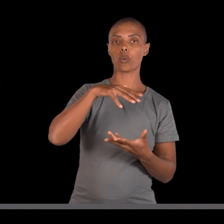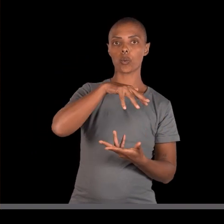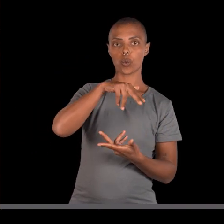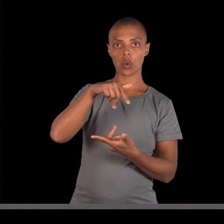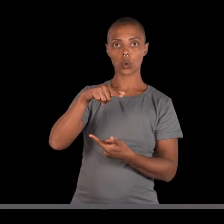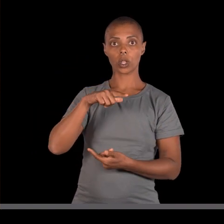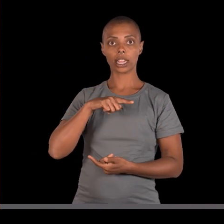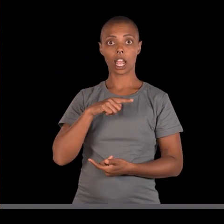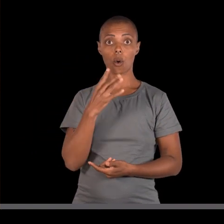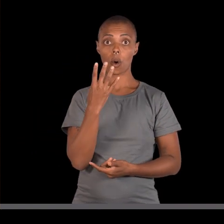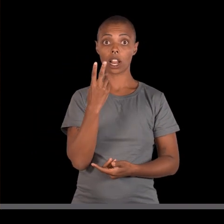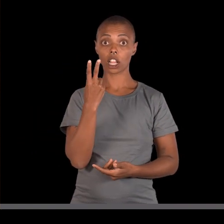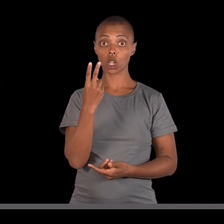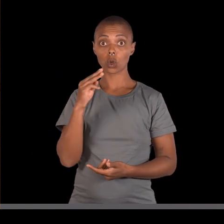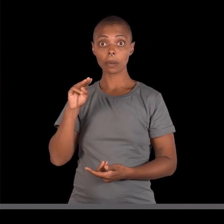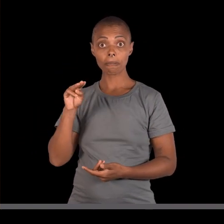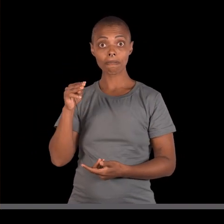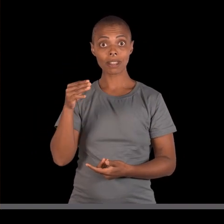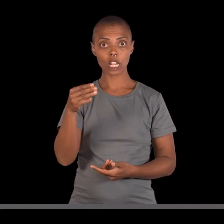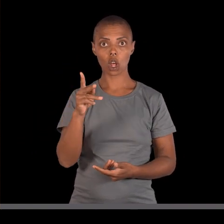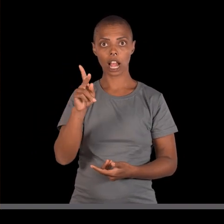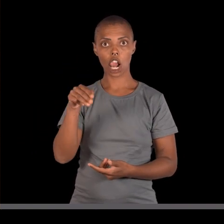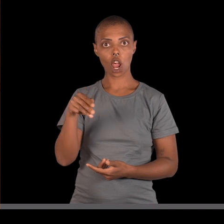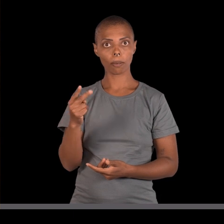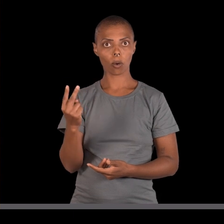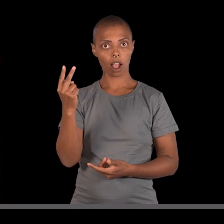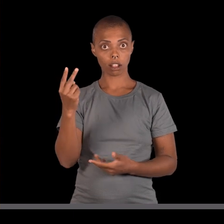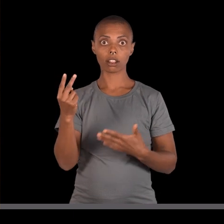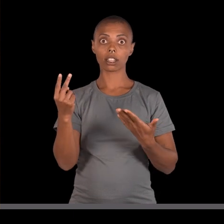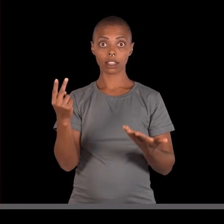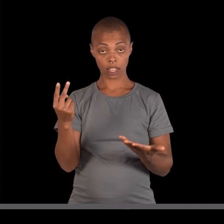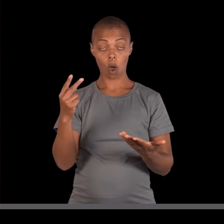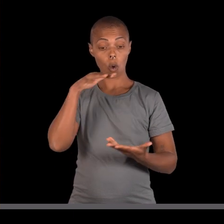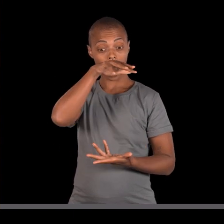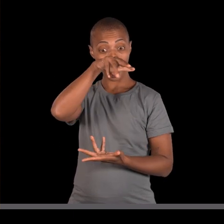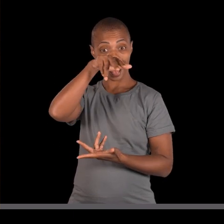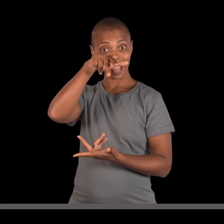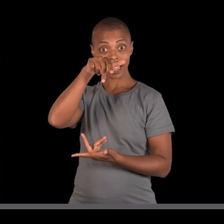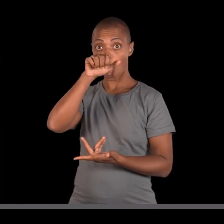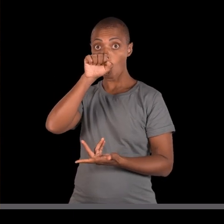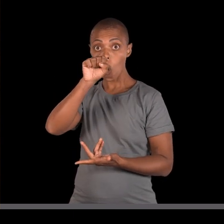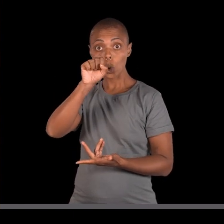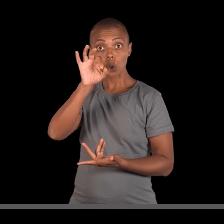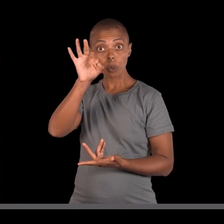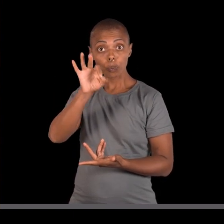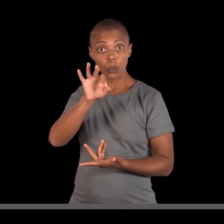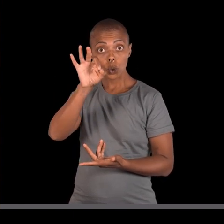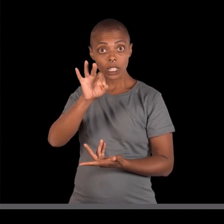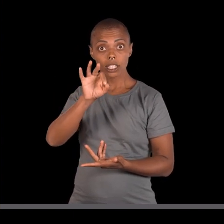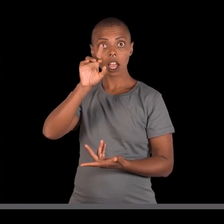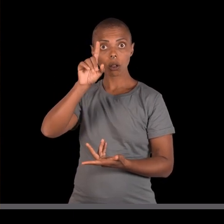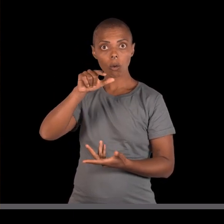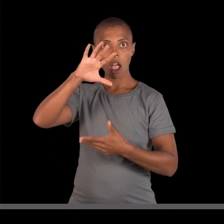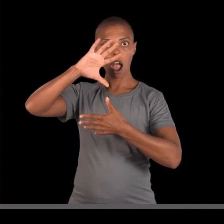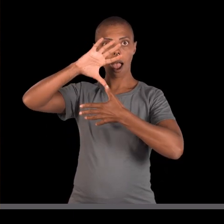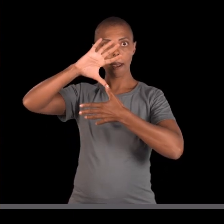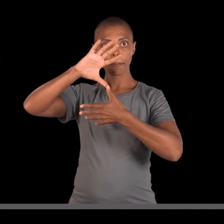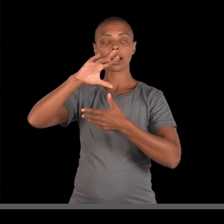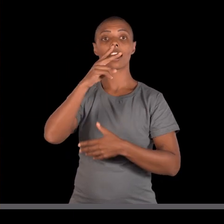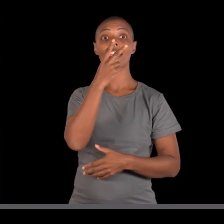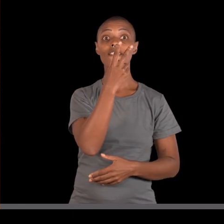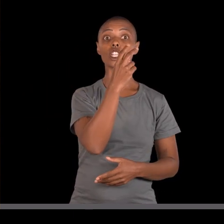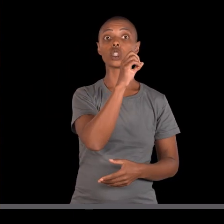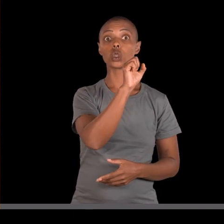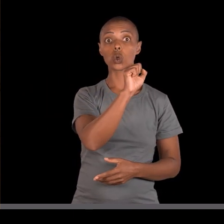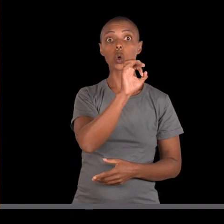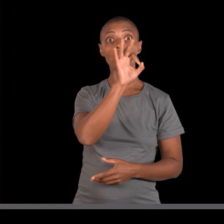ocupando 42 milhões de quilômetros quadrados, ou seja, 8% da área terrestre e